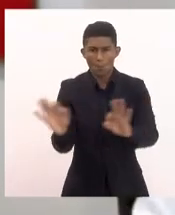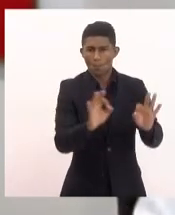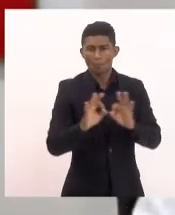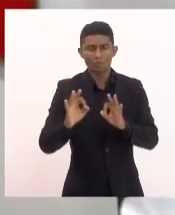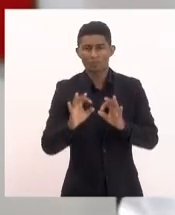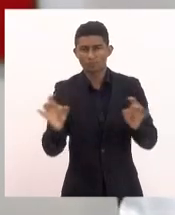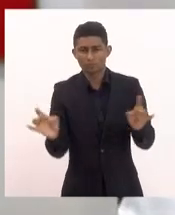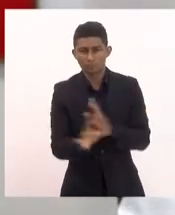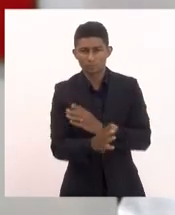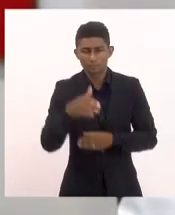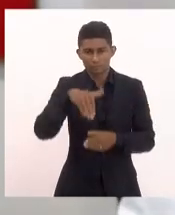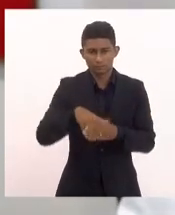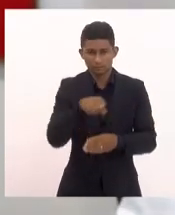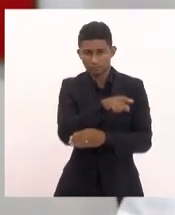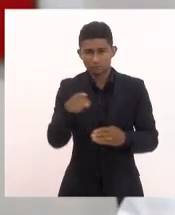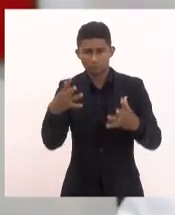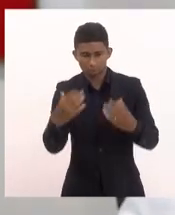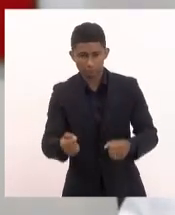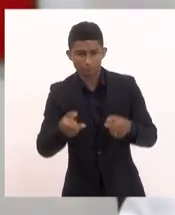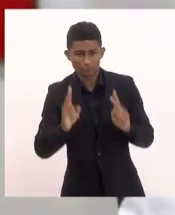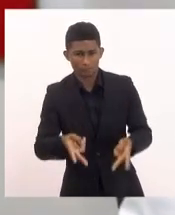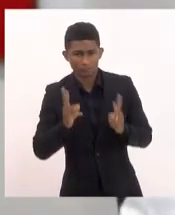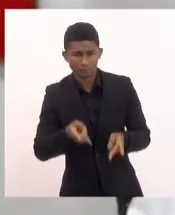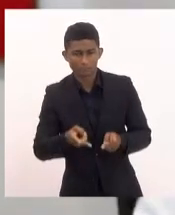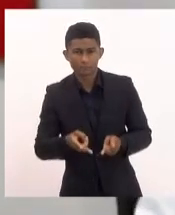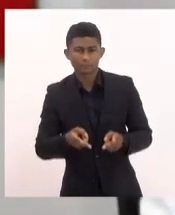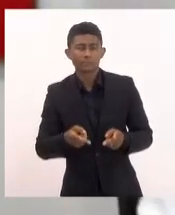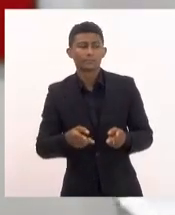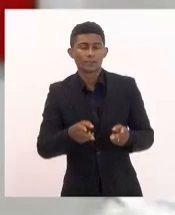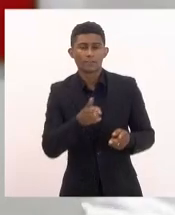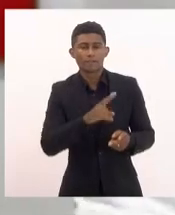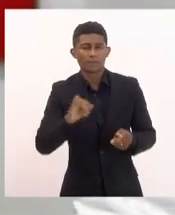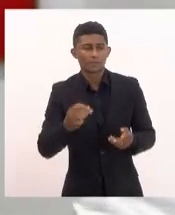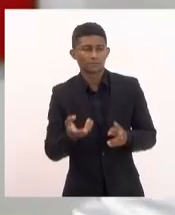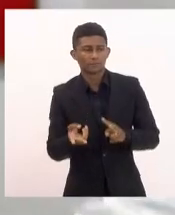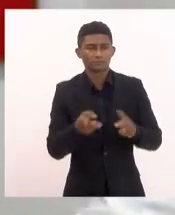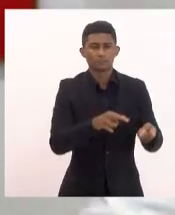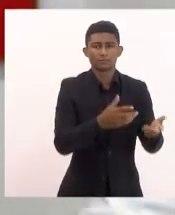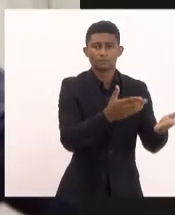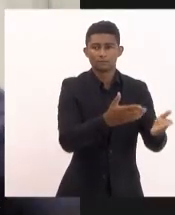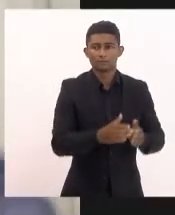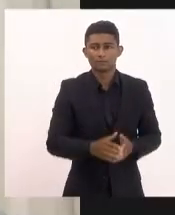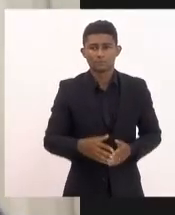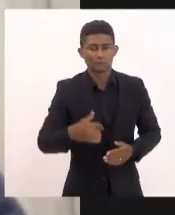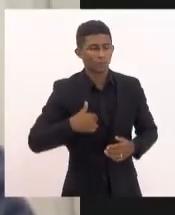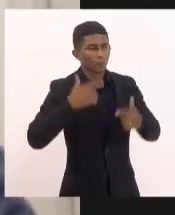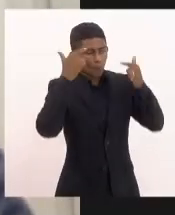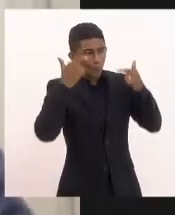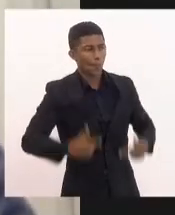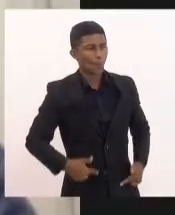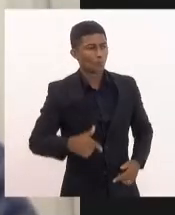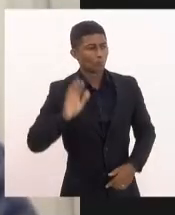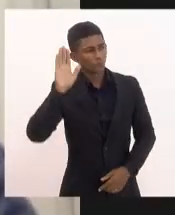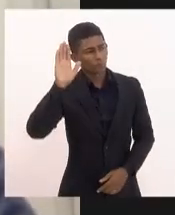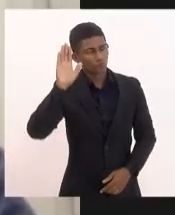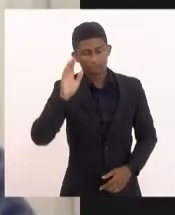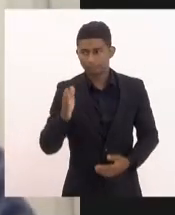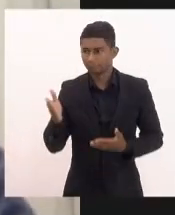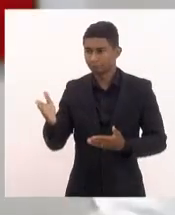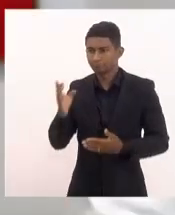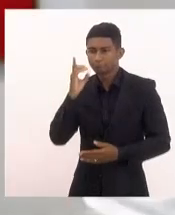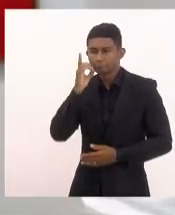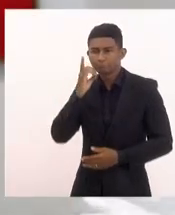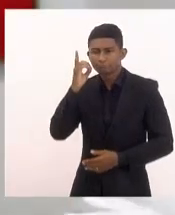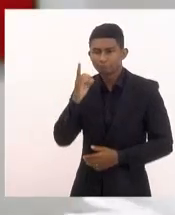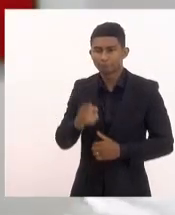encerrada a discussão e votação. Os senhores que aprovam, permaneçam como estão aprovados, vai à promulgação. Abstenção, tá presidente. Abstenção do